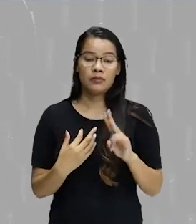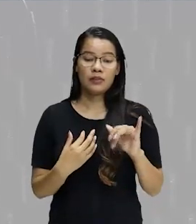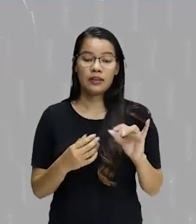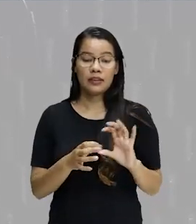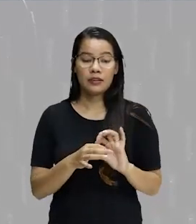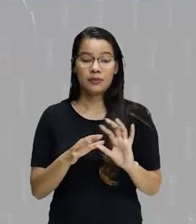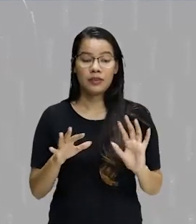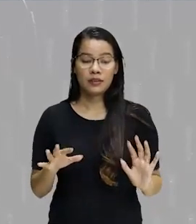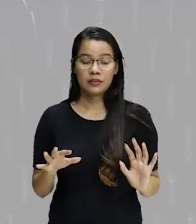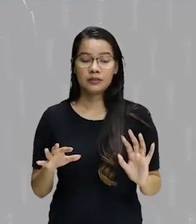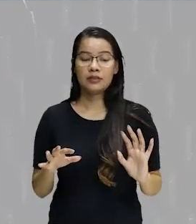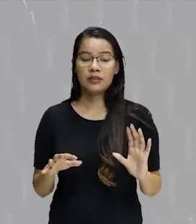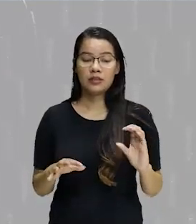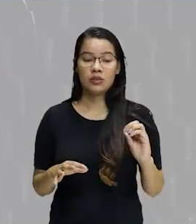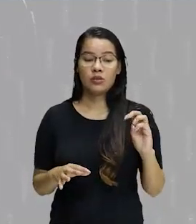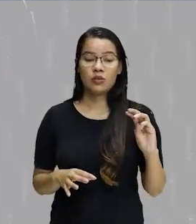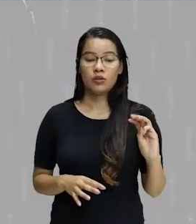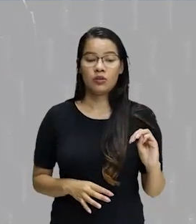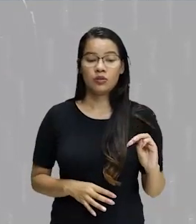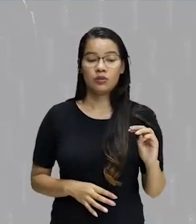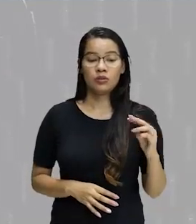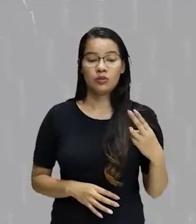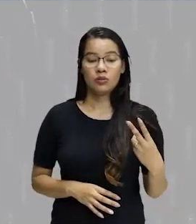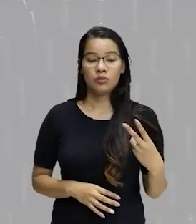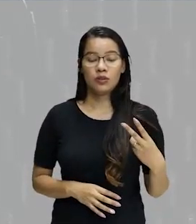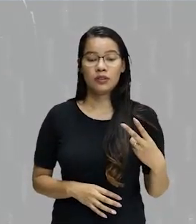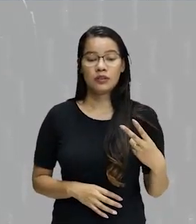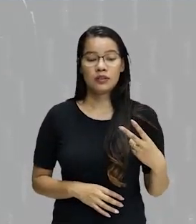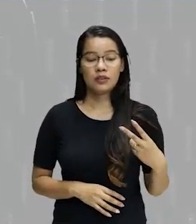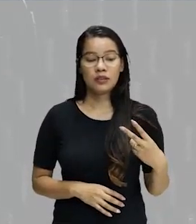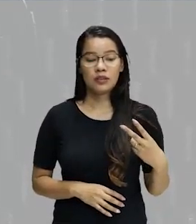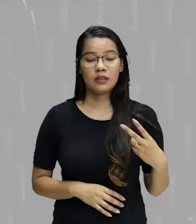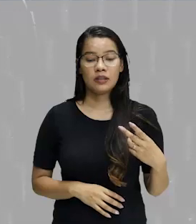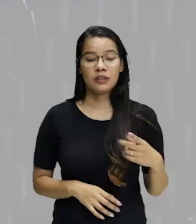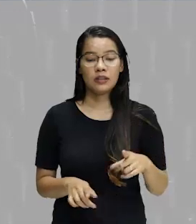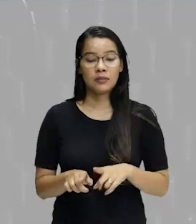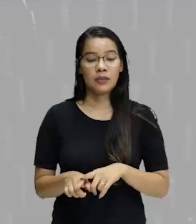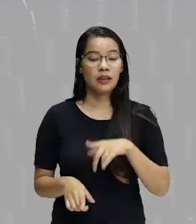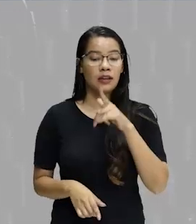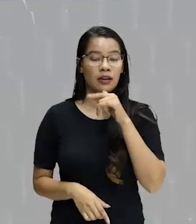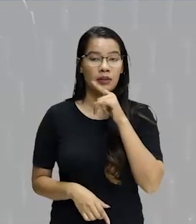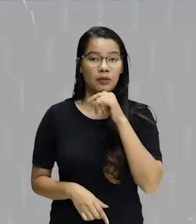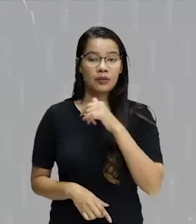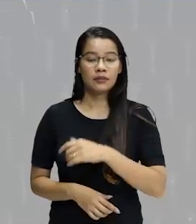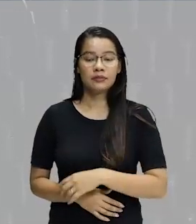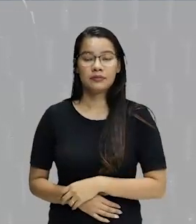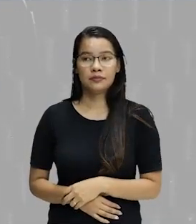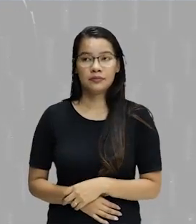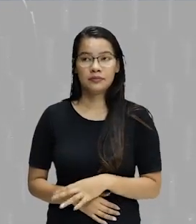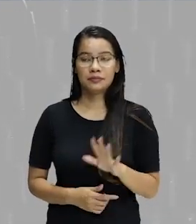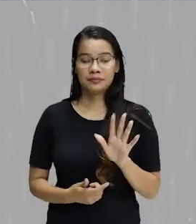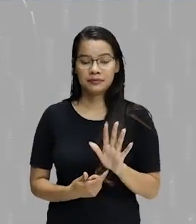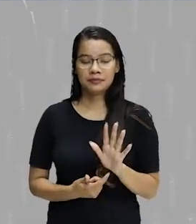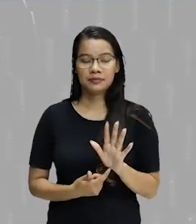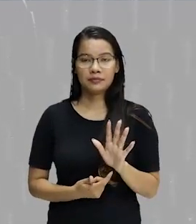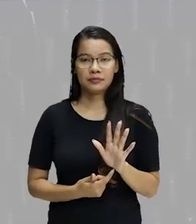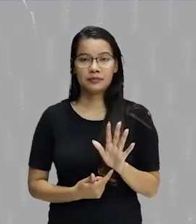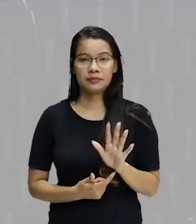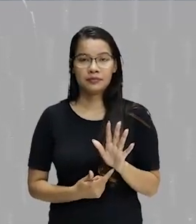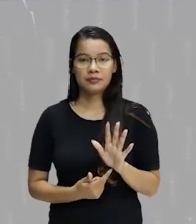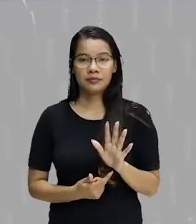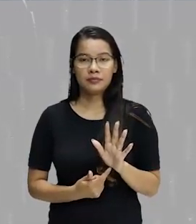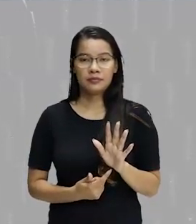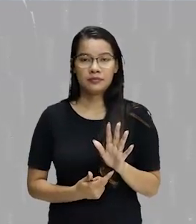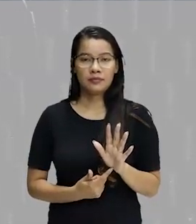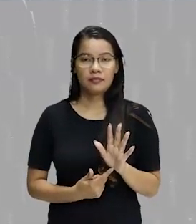liberar CO2, gás carbônico e água, certo? Aqui está mostrando para vocês de